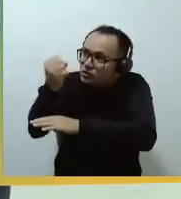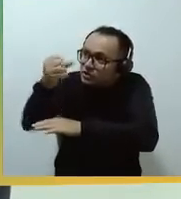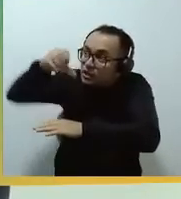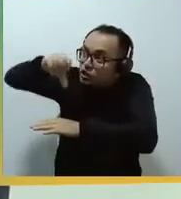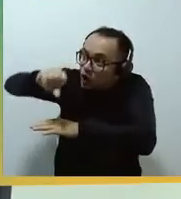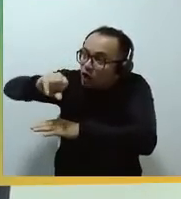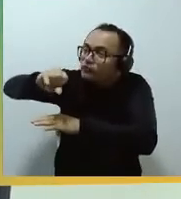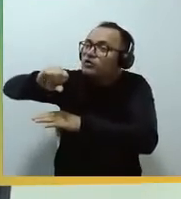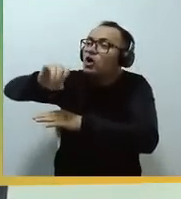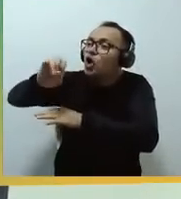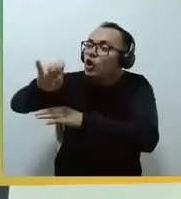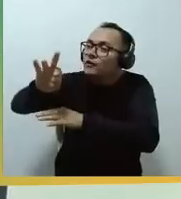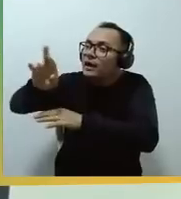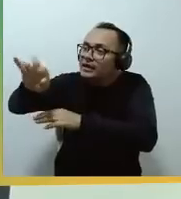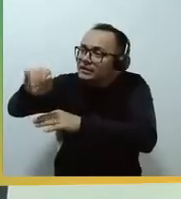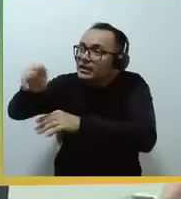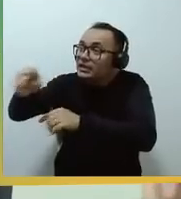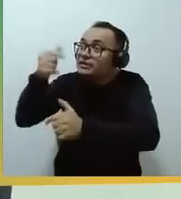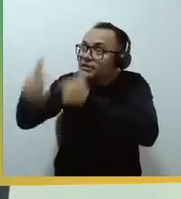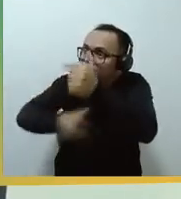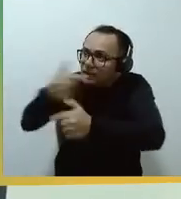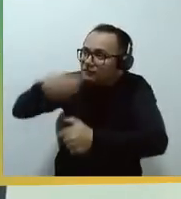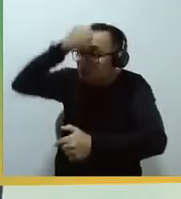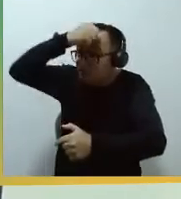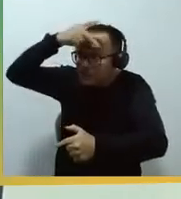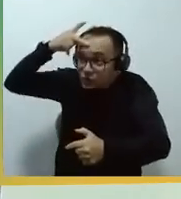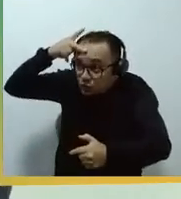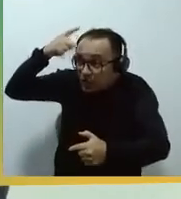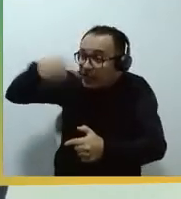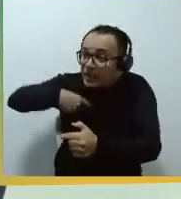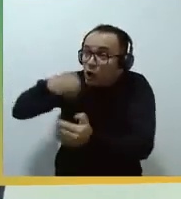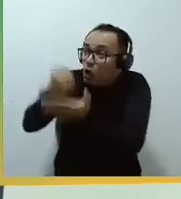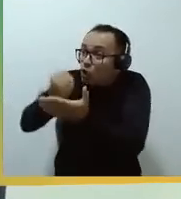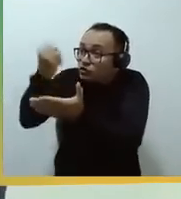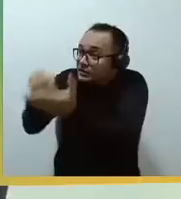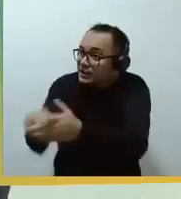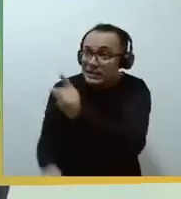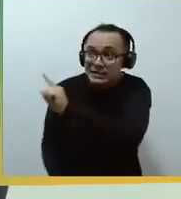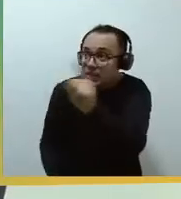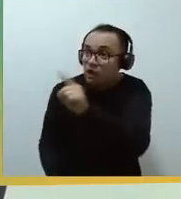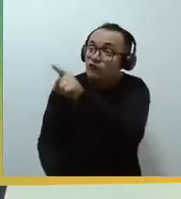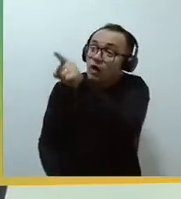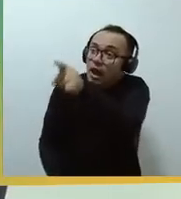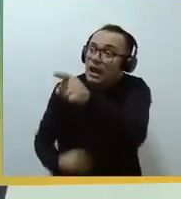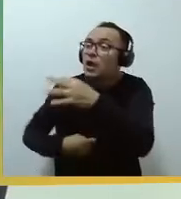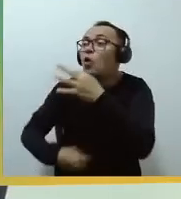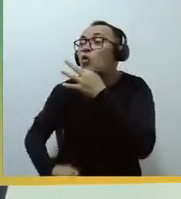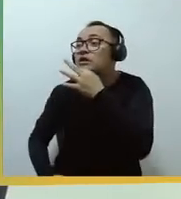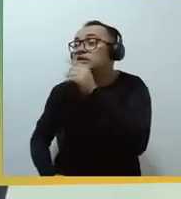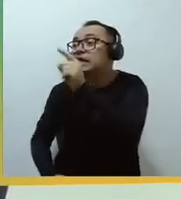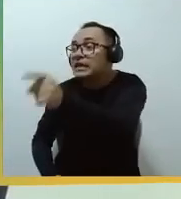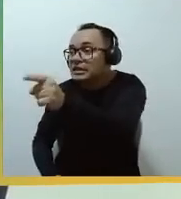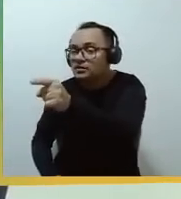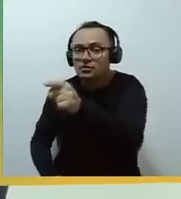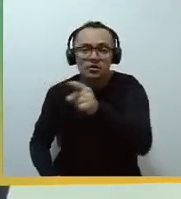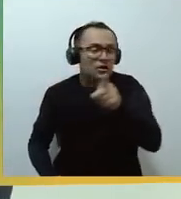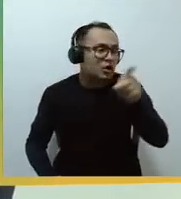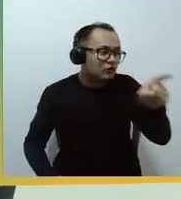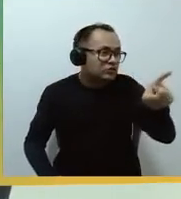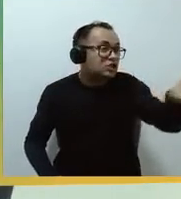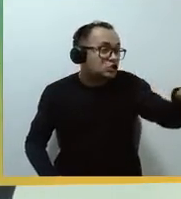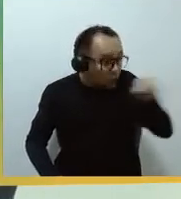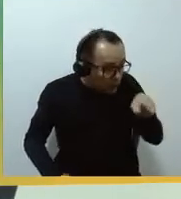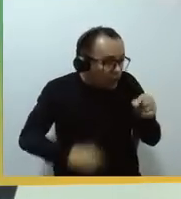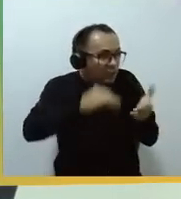José Manrich, era funcionário da prefeitura. Eu não o contratei. Foi lá que eu o conheci. O senhor nomeou ele para secretário de obras. O senhor